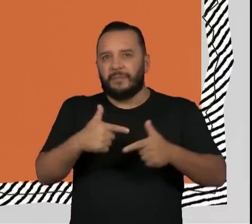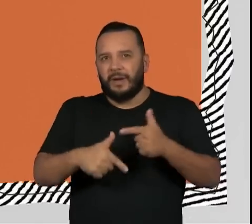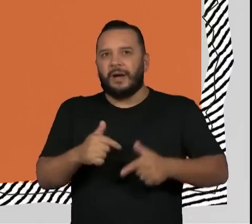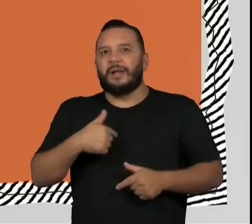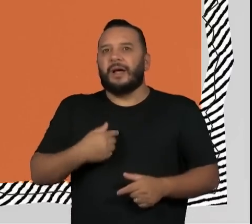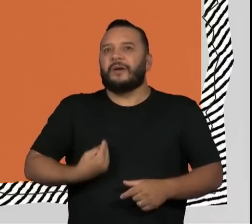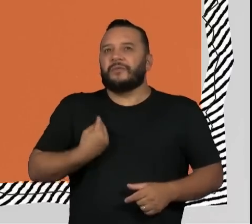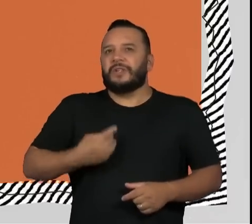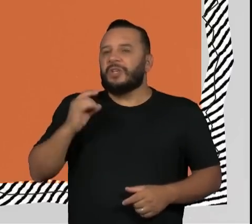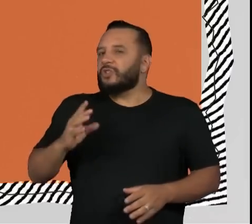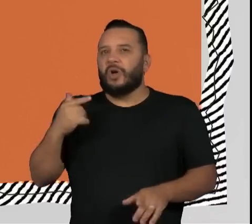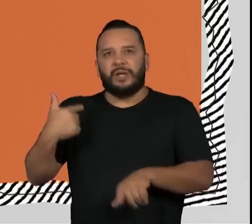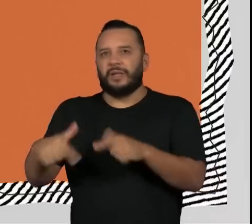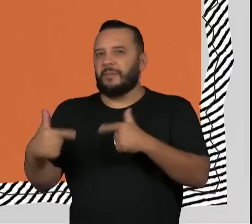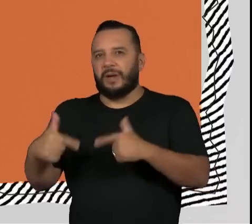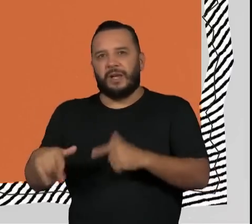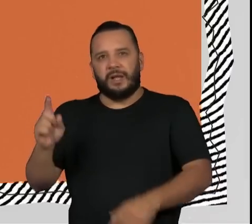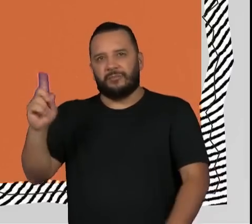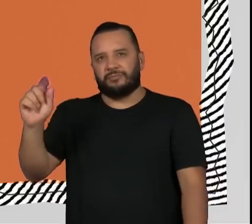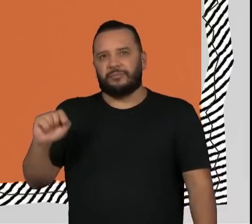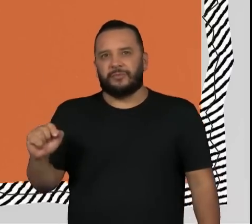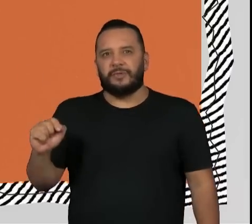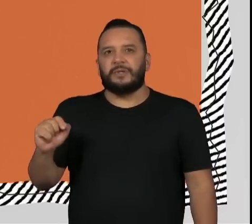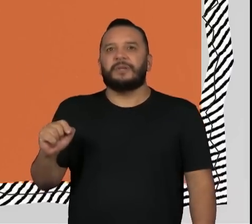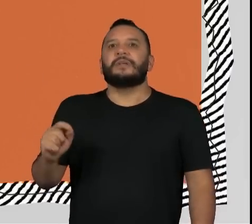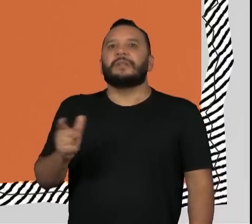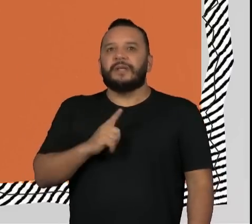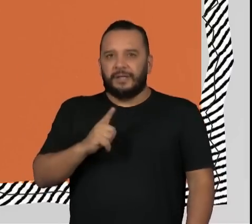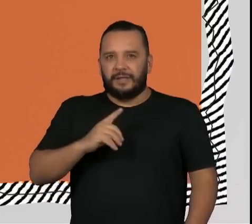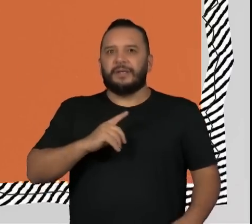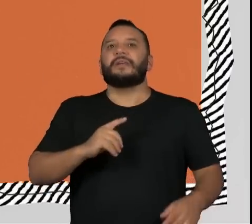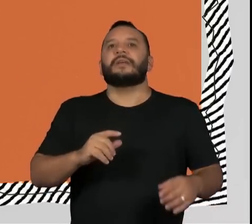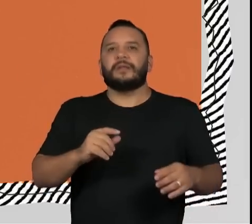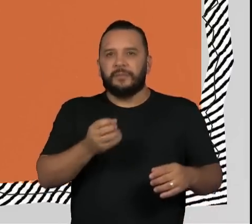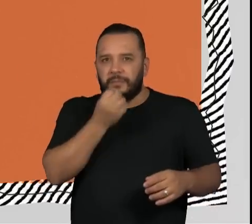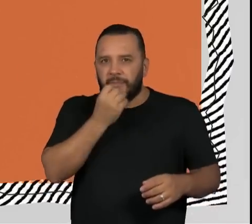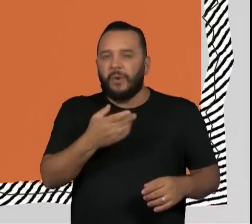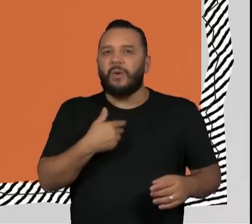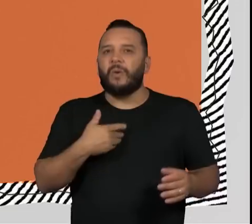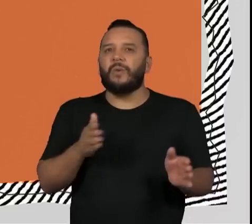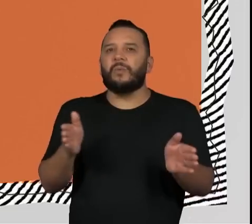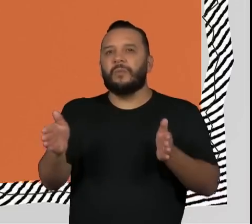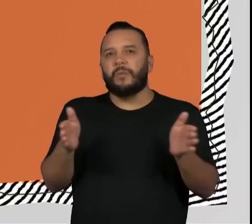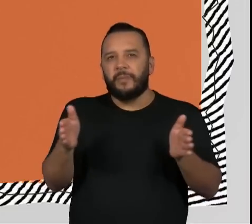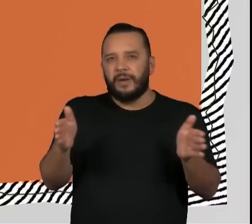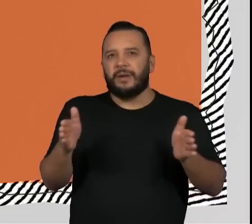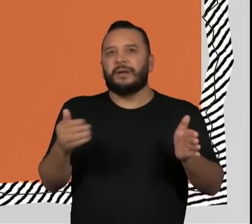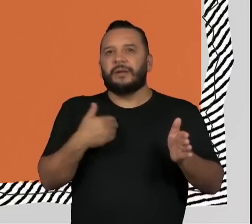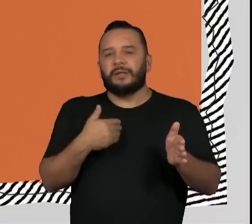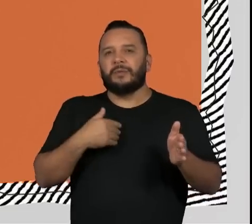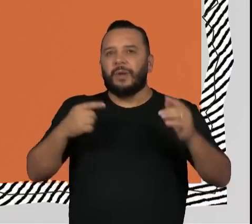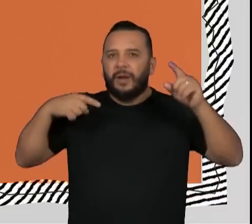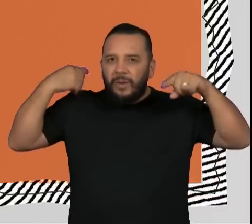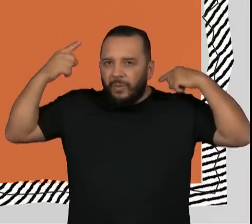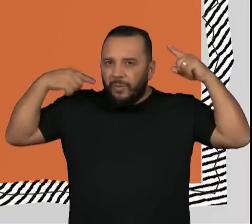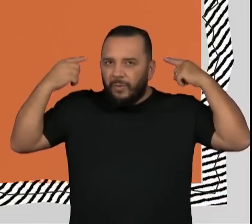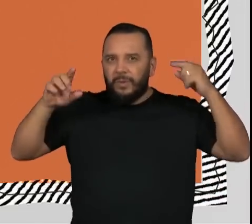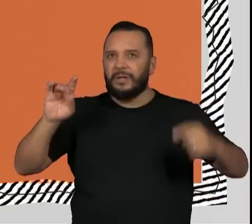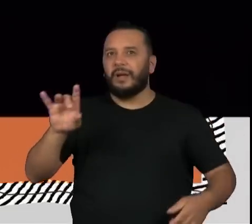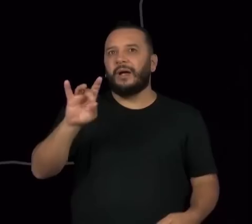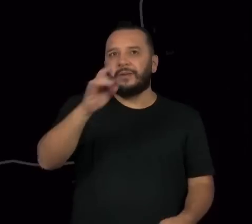no es solo trabajar. Hay que dejarle un buen capítulo para las locuras que tenga cada